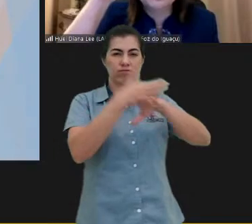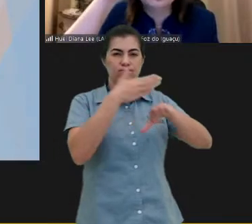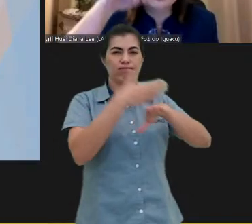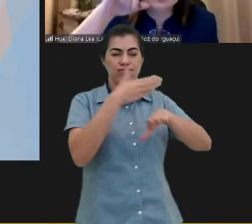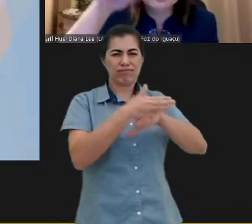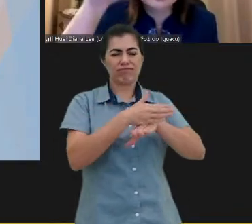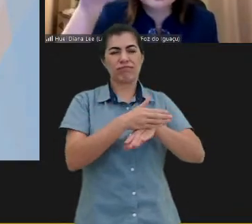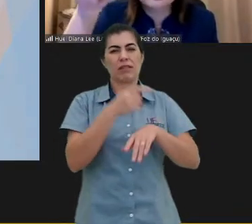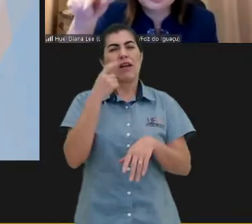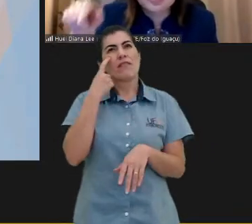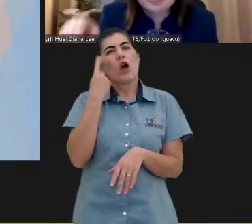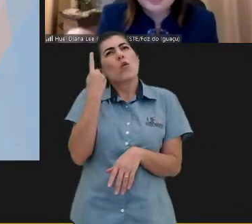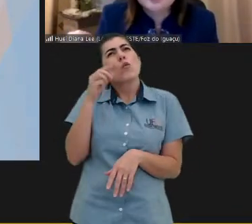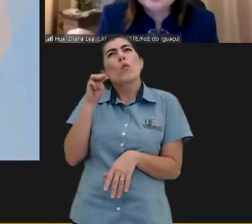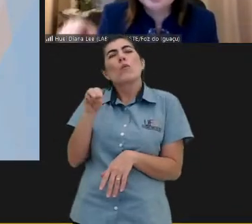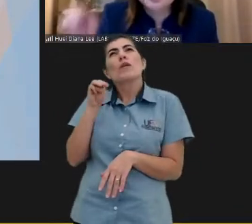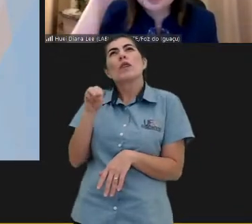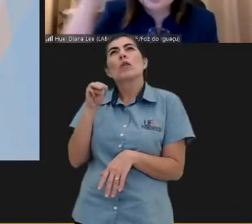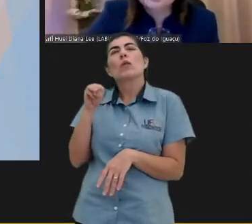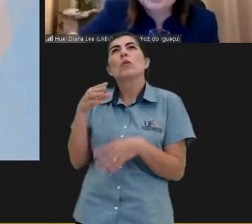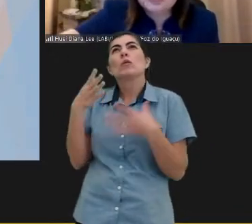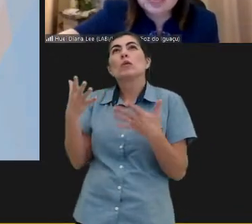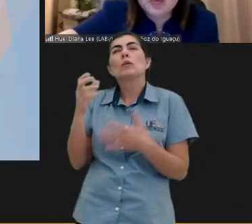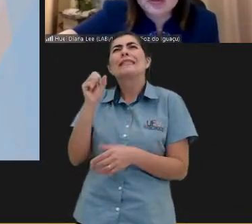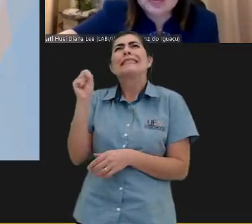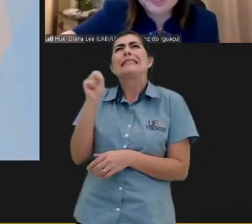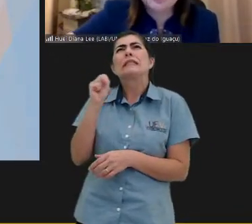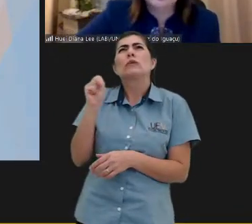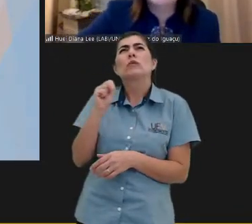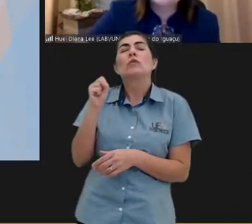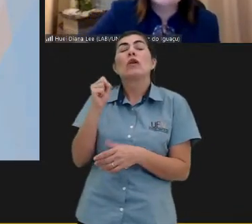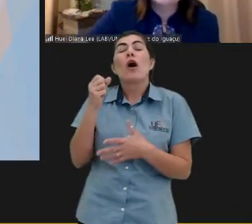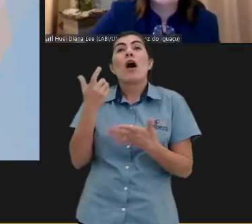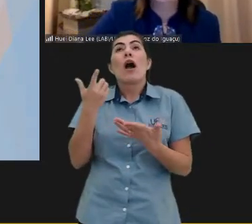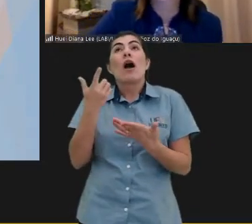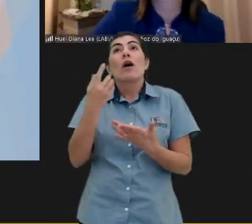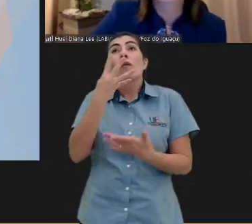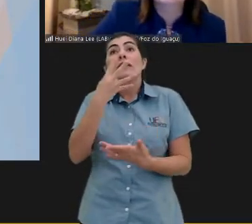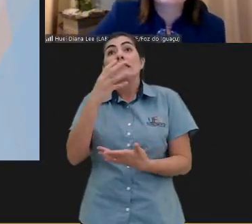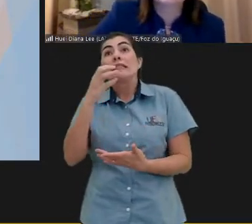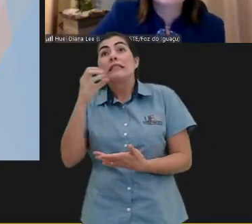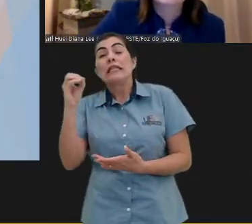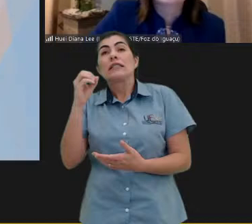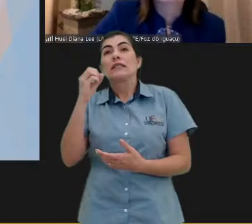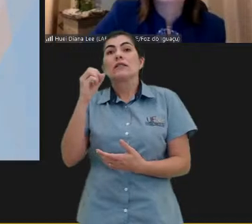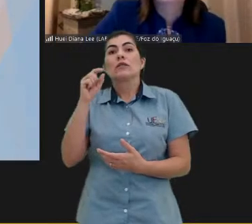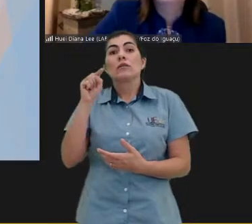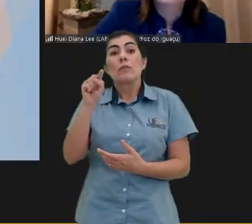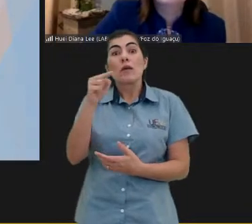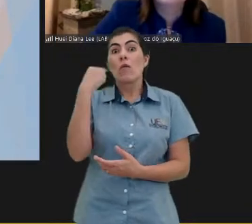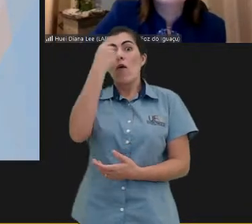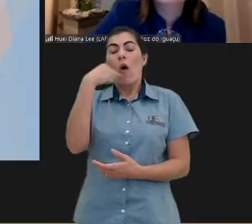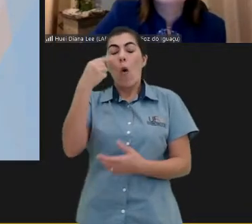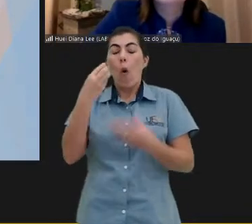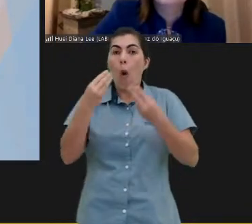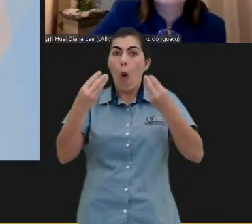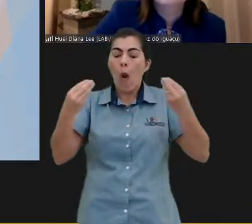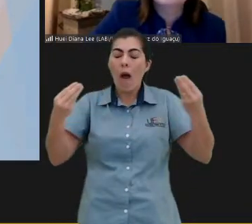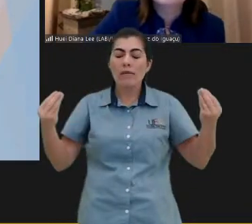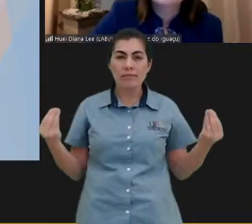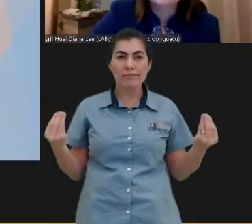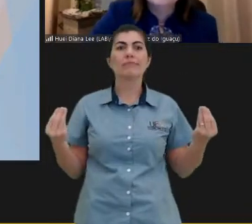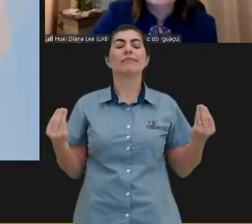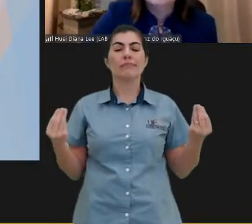Você pensa em 1 minuto, 60 segundos, 404 mil horas, é muita coisa. Vamos ver